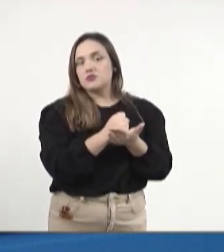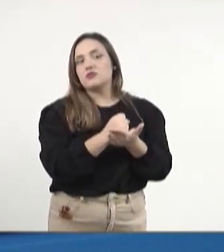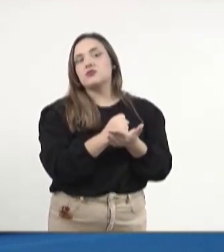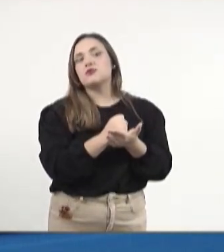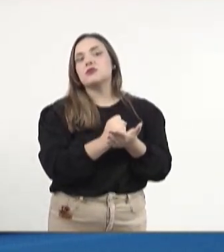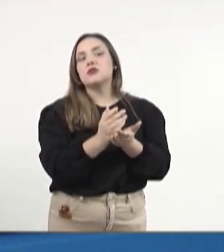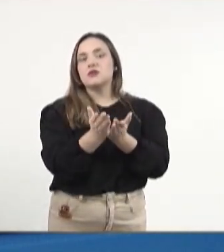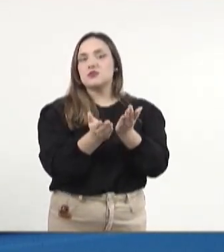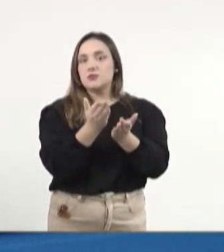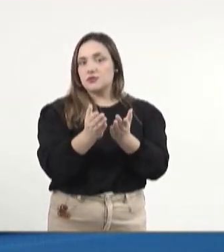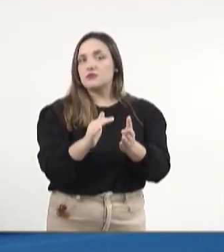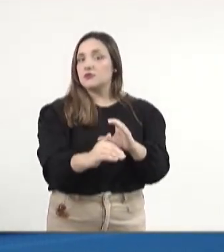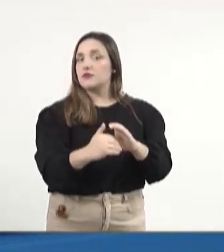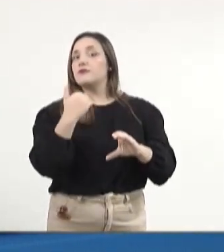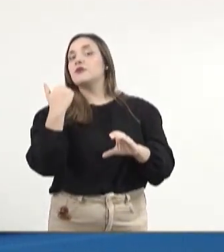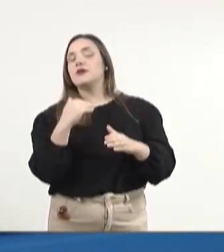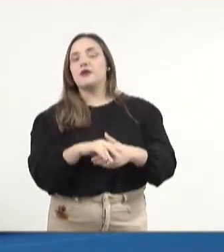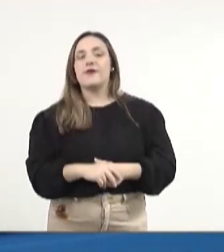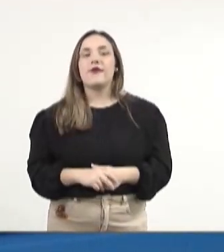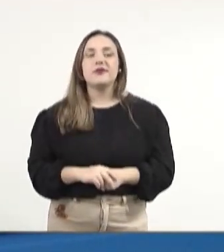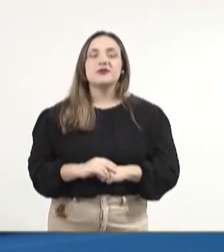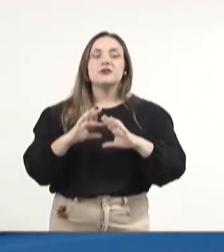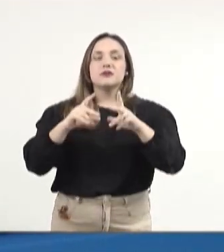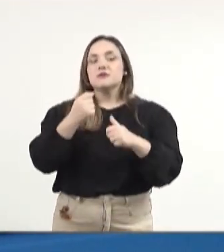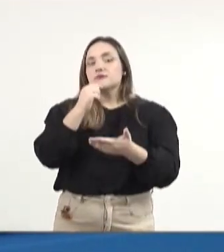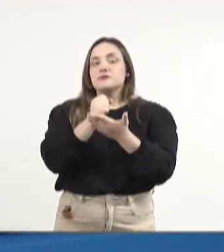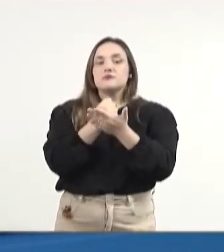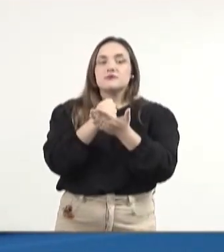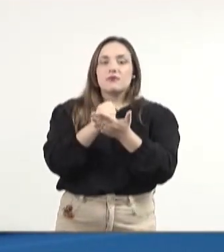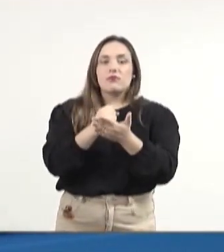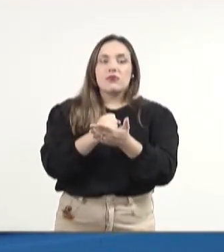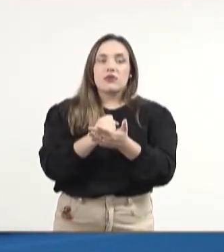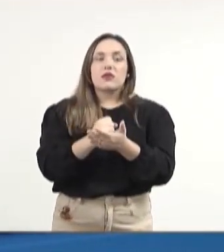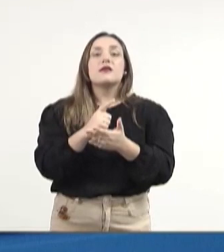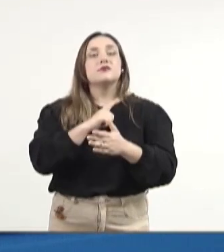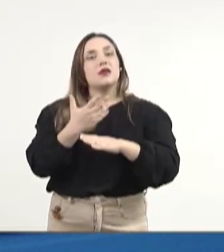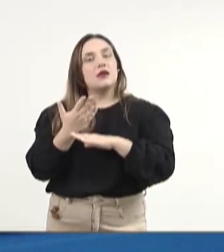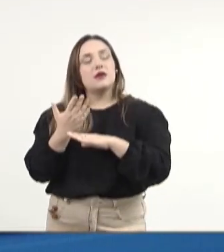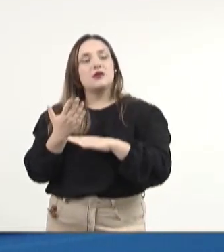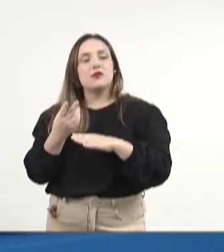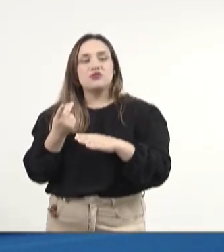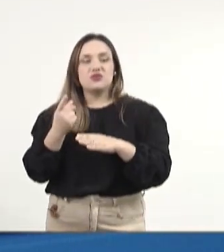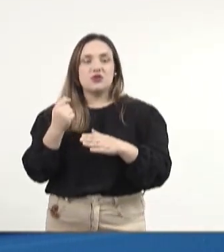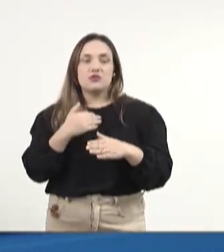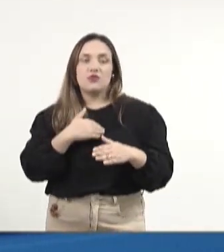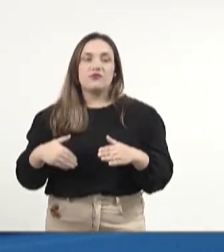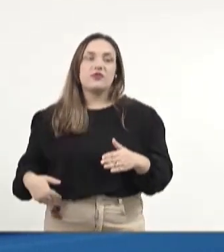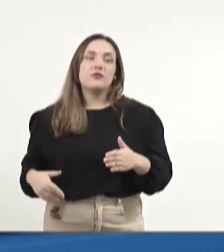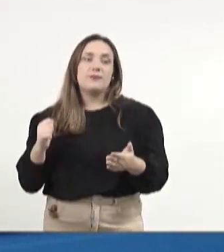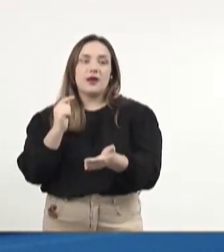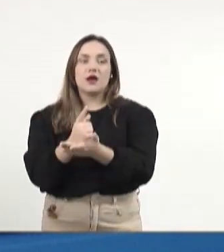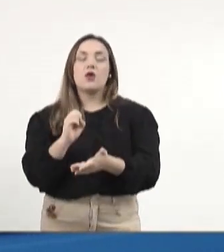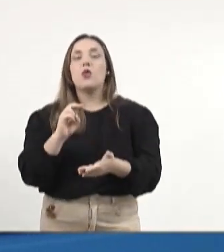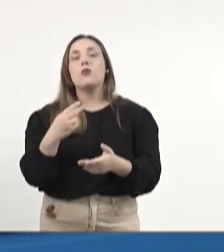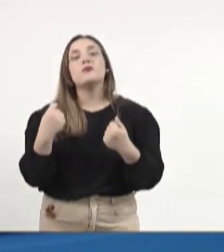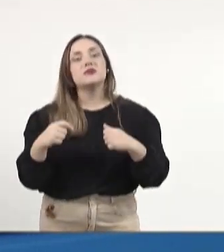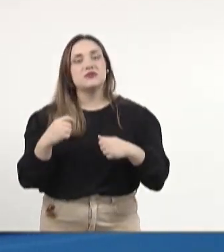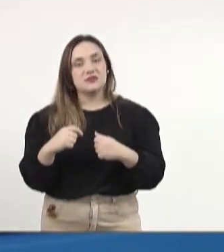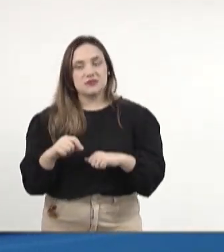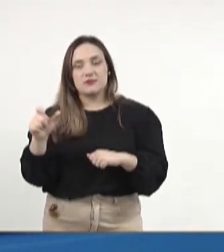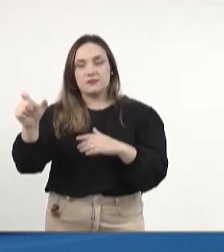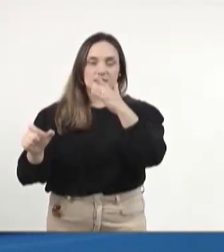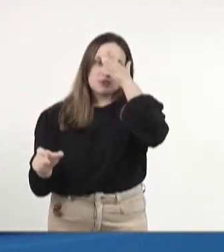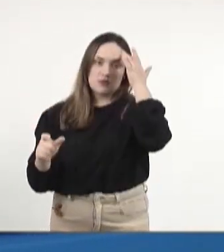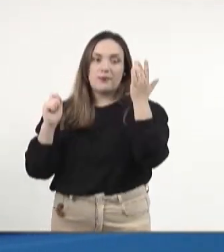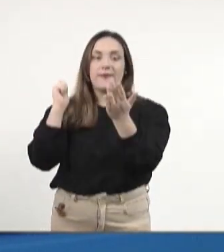sim, solicito o envio dessa tabela. Todos os medicamentos e procedimentos realizados são subsidiados pelo poder público ou existe uma parte que precisa ser paga